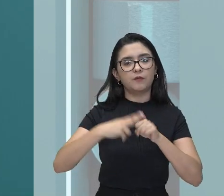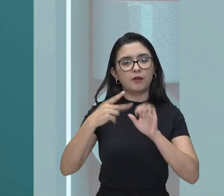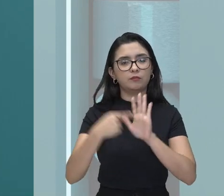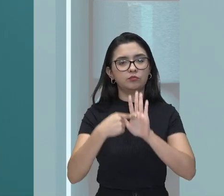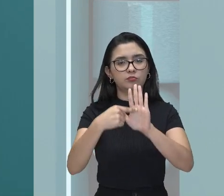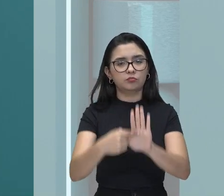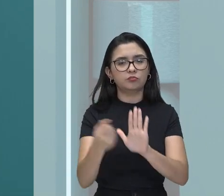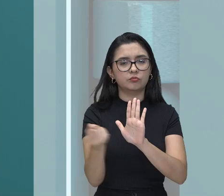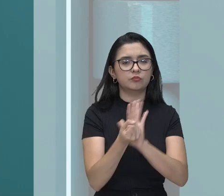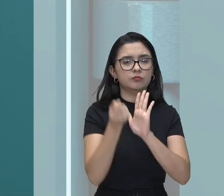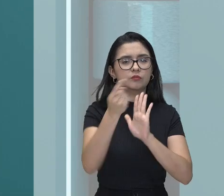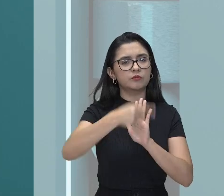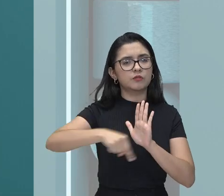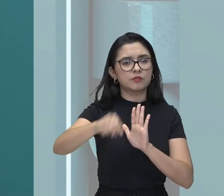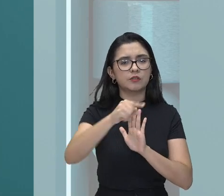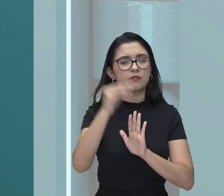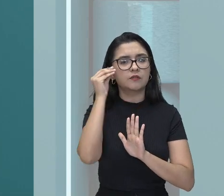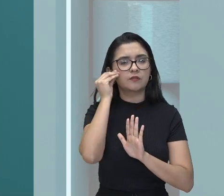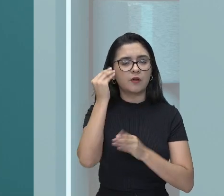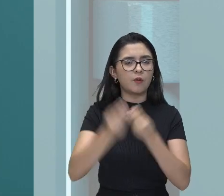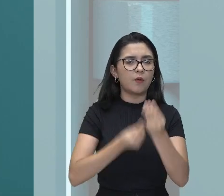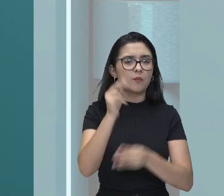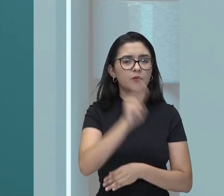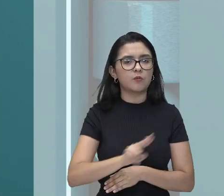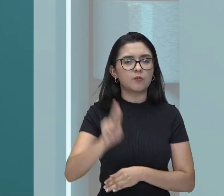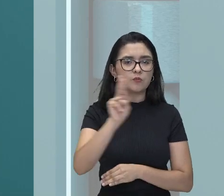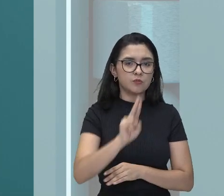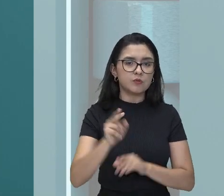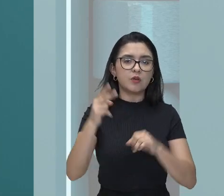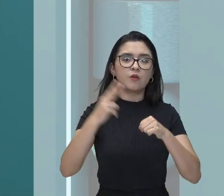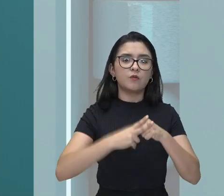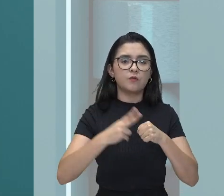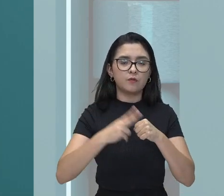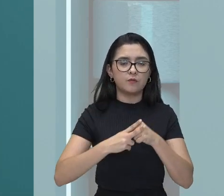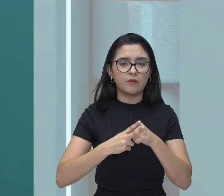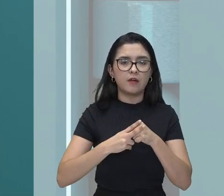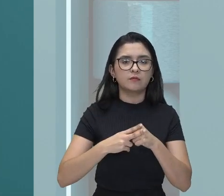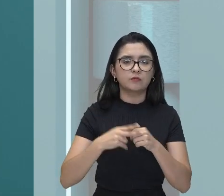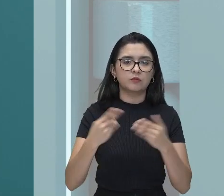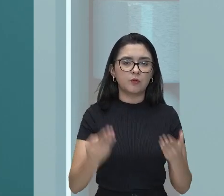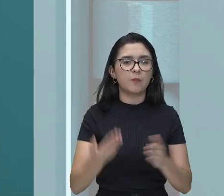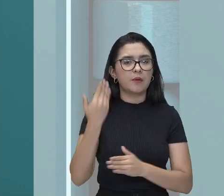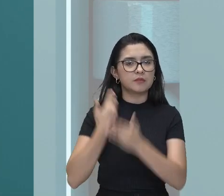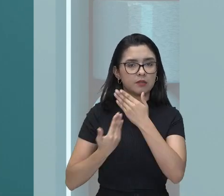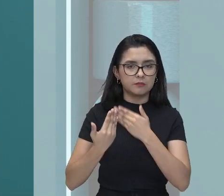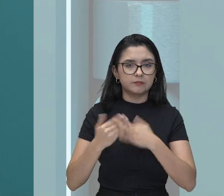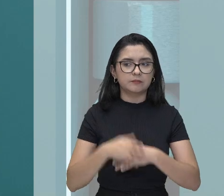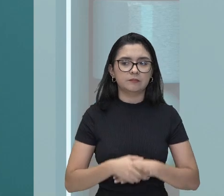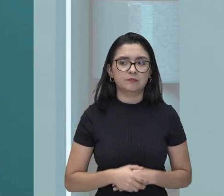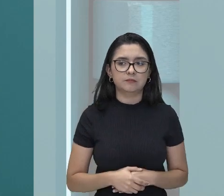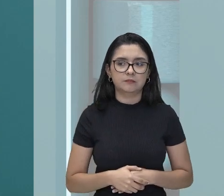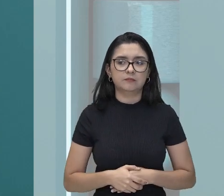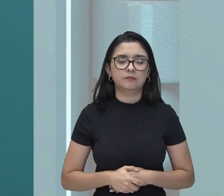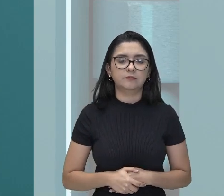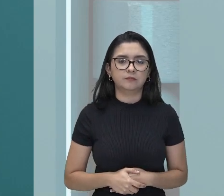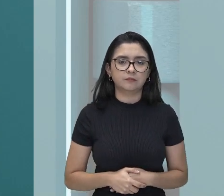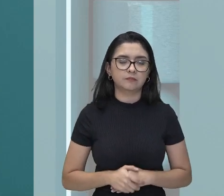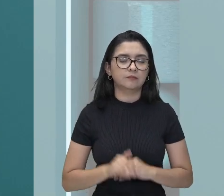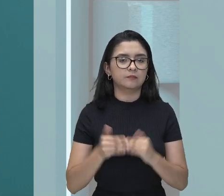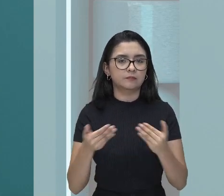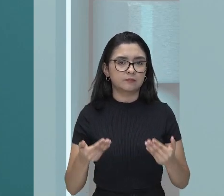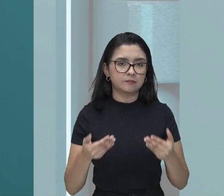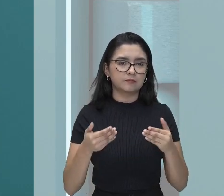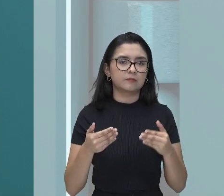vocês verem o emprego do verbo no pretérito imperfeito do indicativo. E é justamente sobre esse